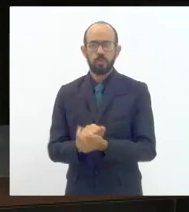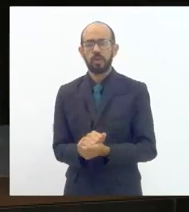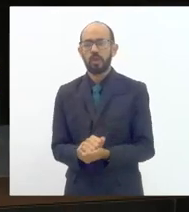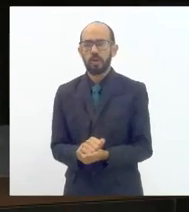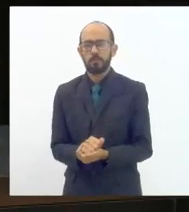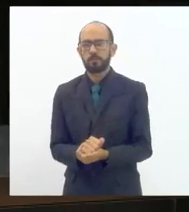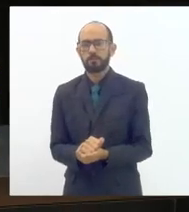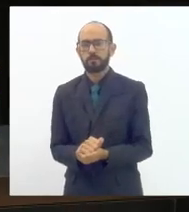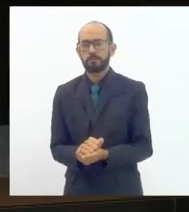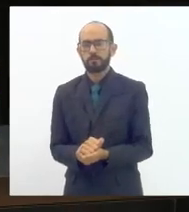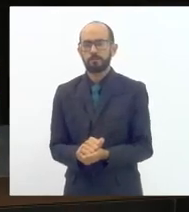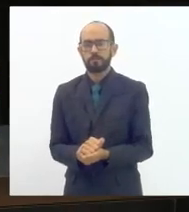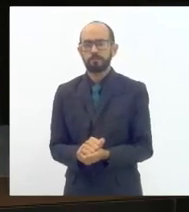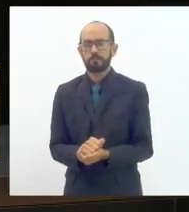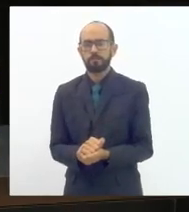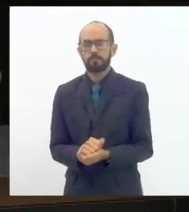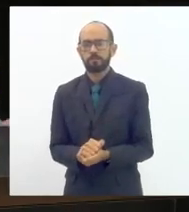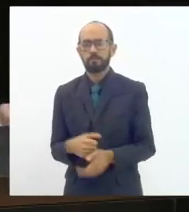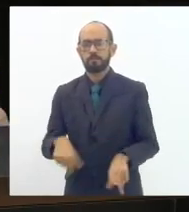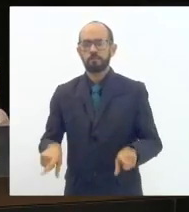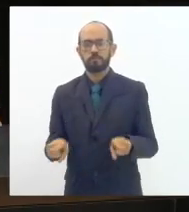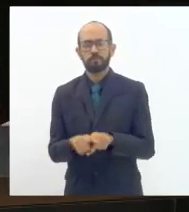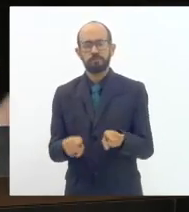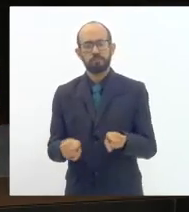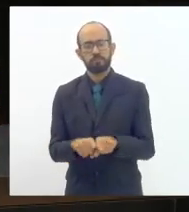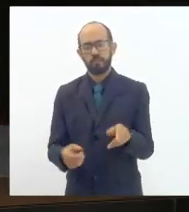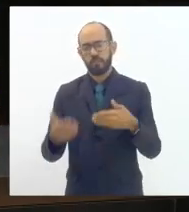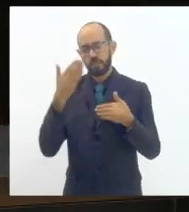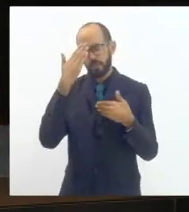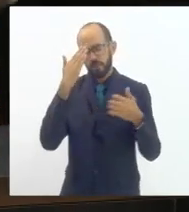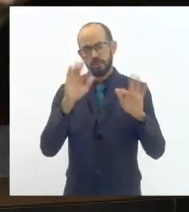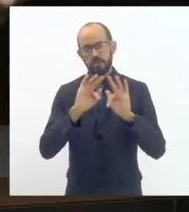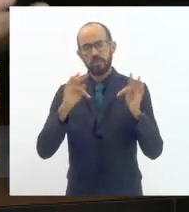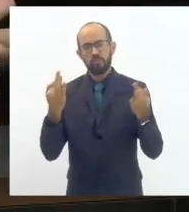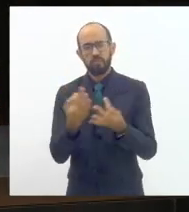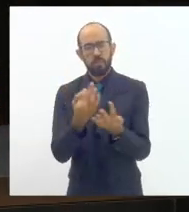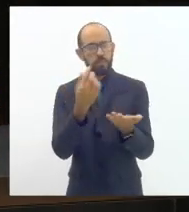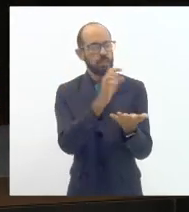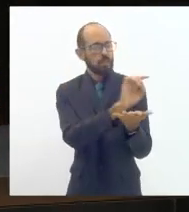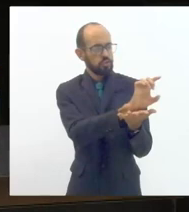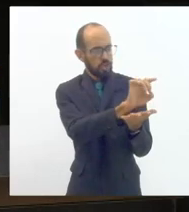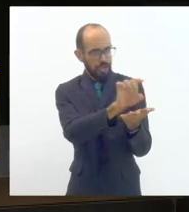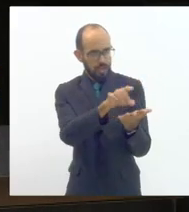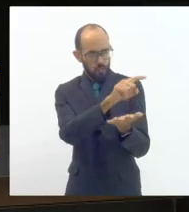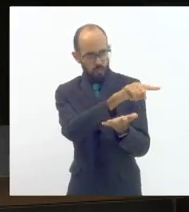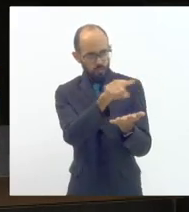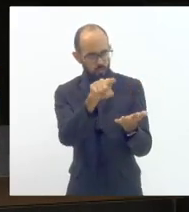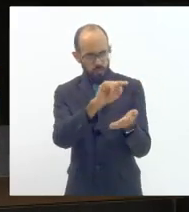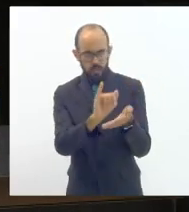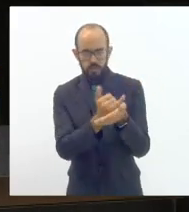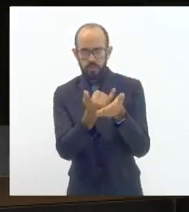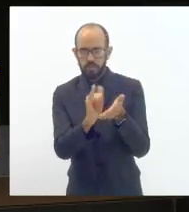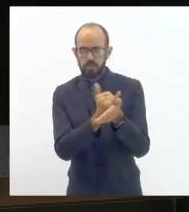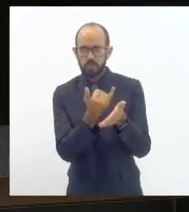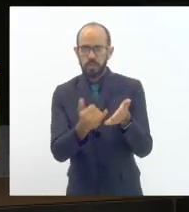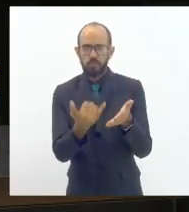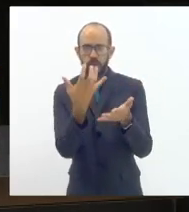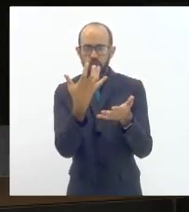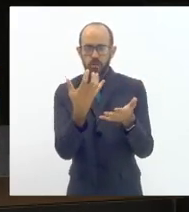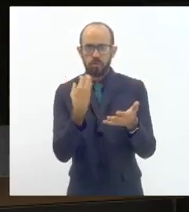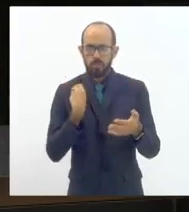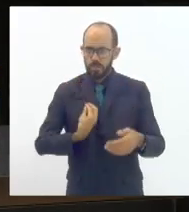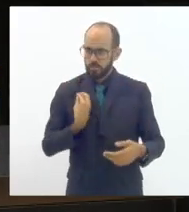E também agradecer aos pais, agradecer a cada um de vocês que se inscreveram, que participaram,